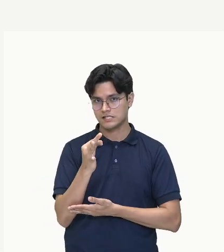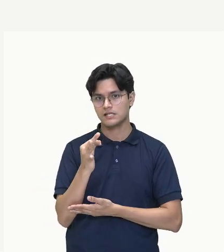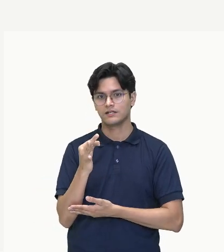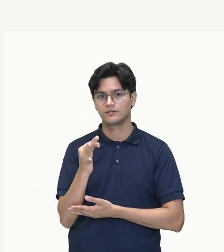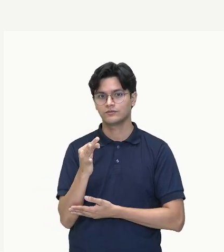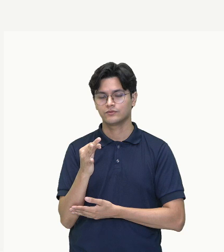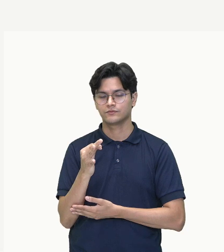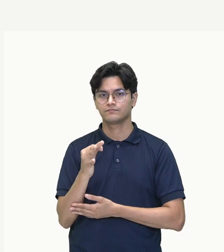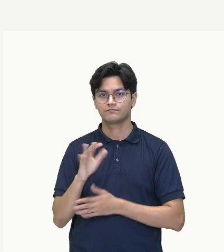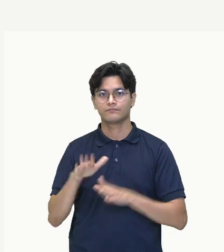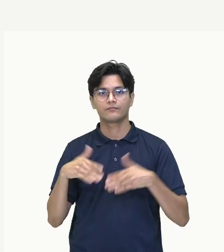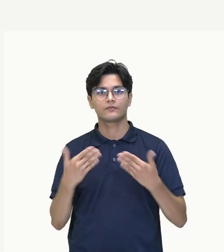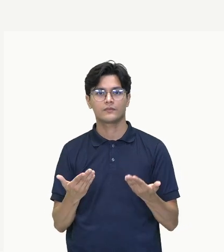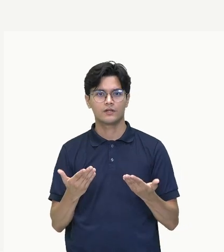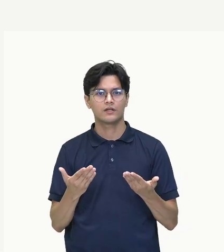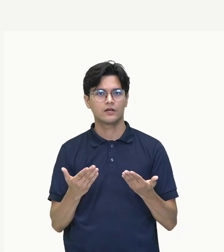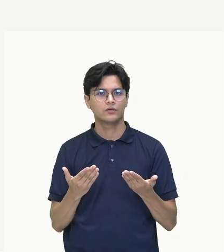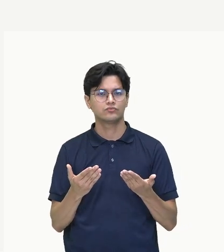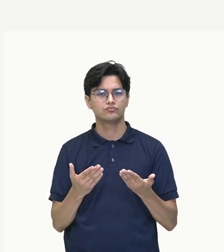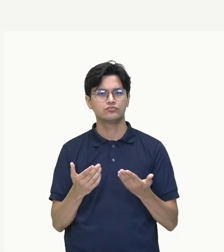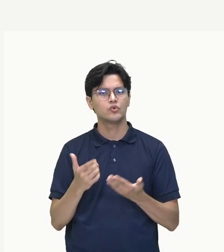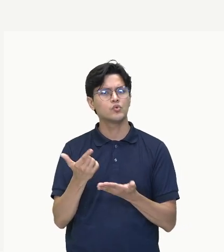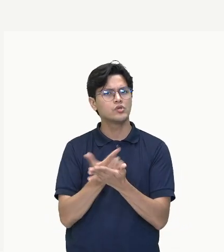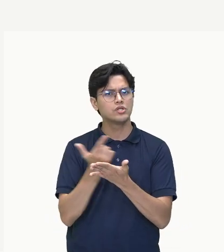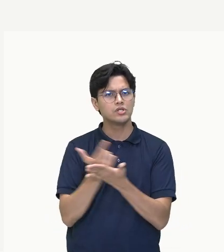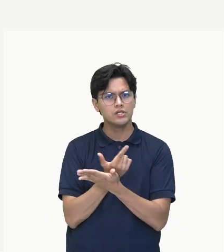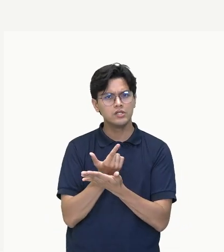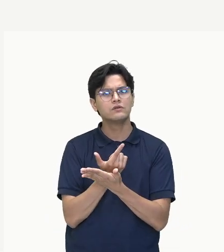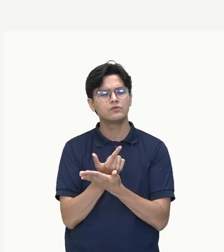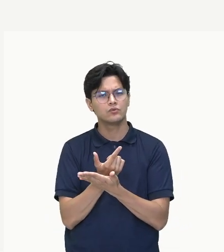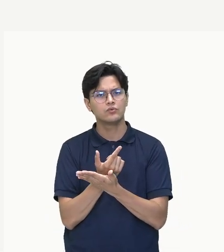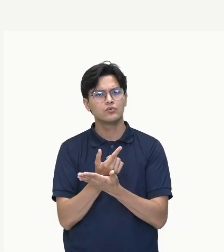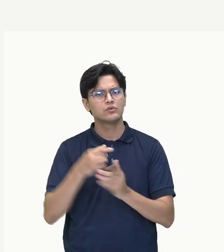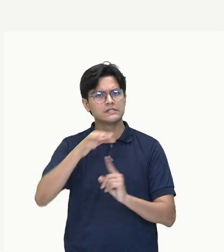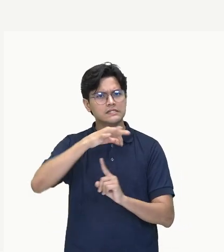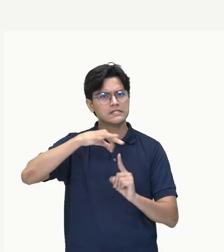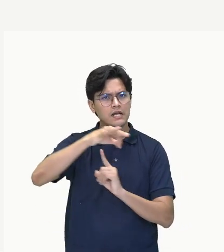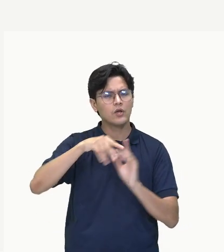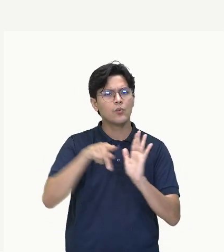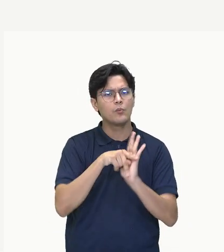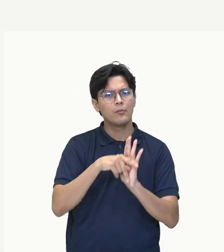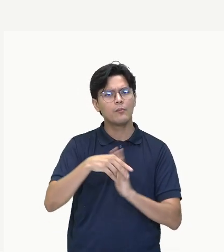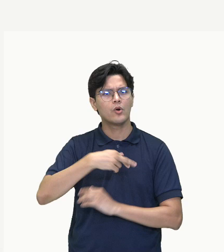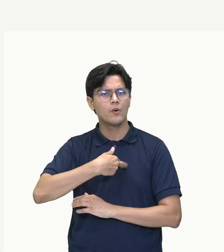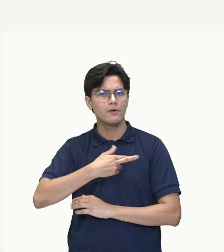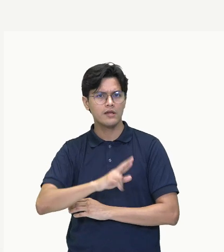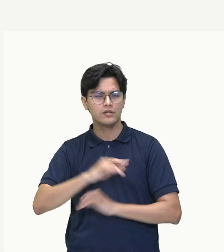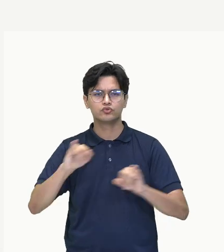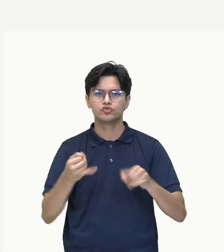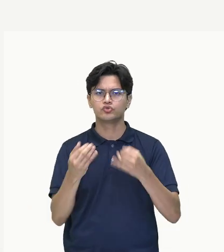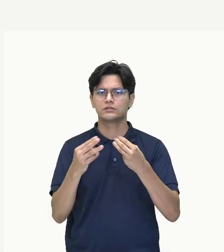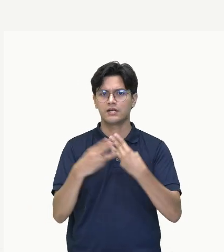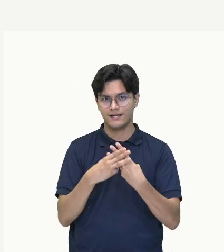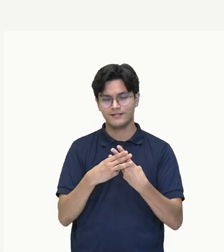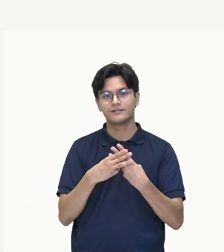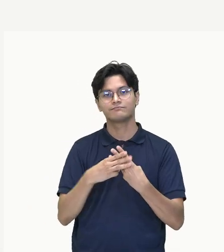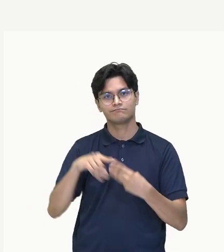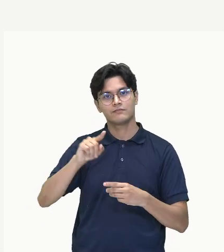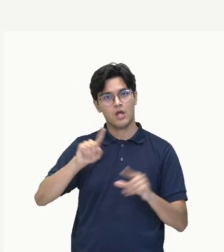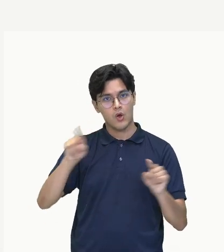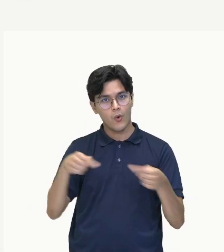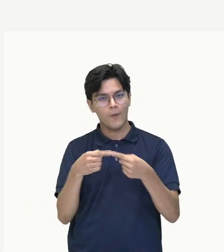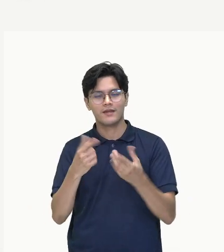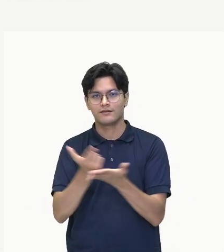então vamos dizer o seguinte, qual é o livro sagrado dos judeus? A Tanakh. E a Tanakh ela é escrita em 3